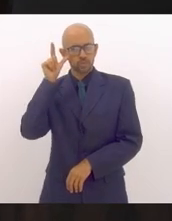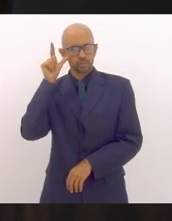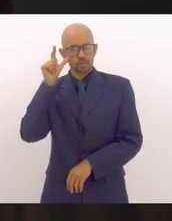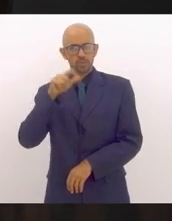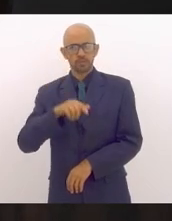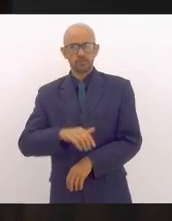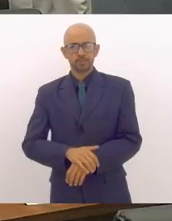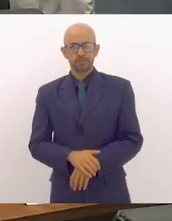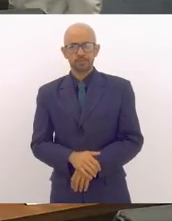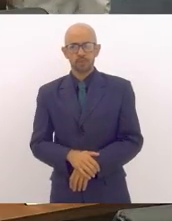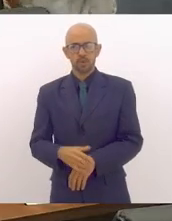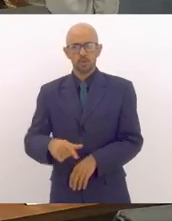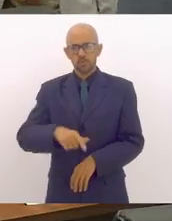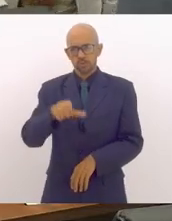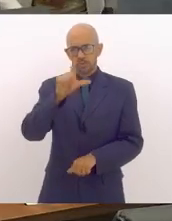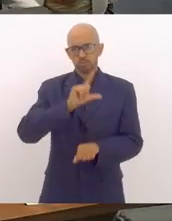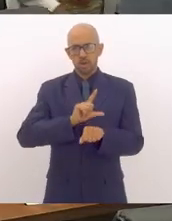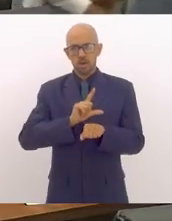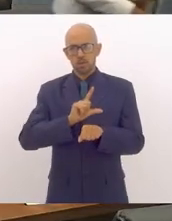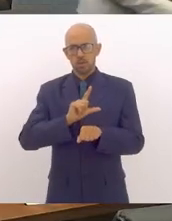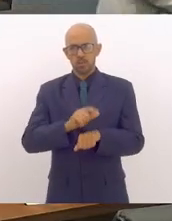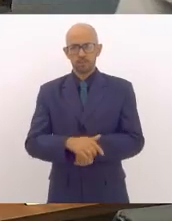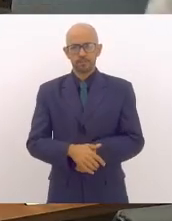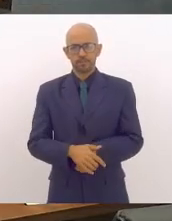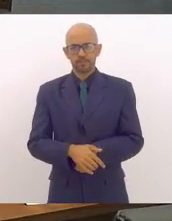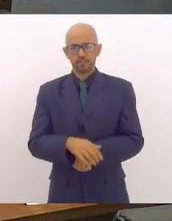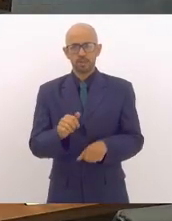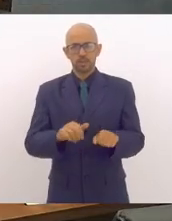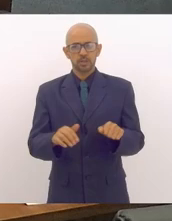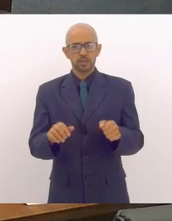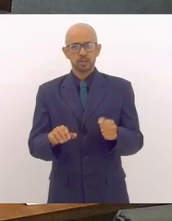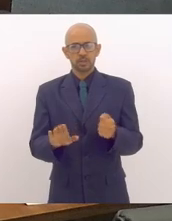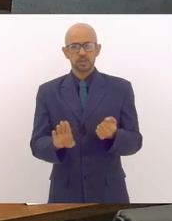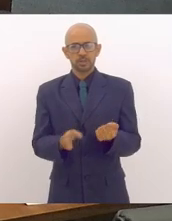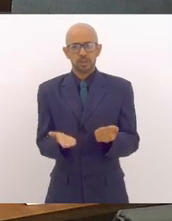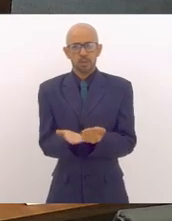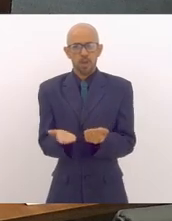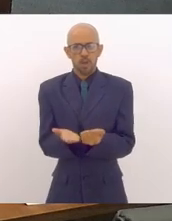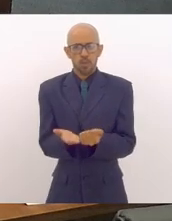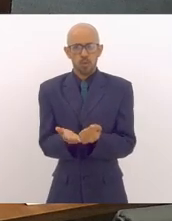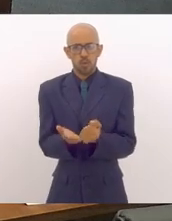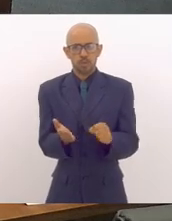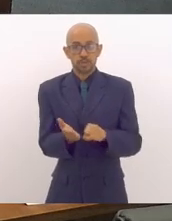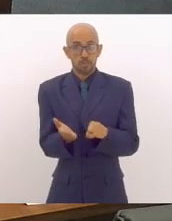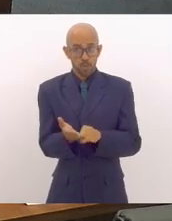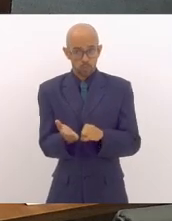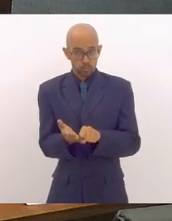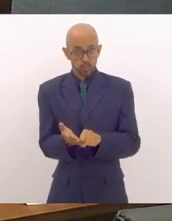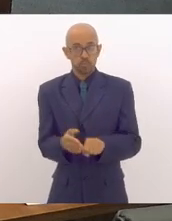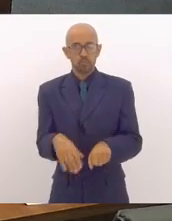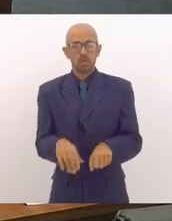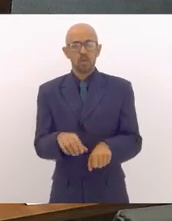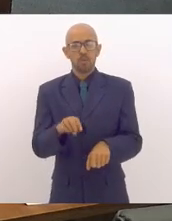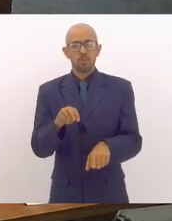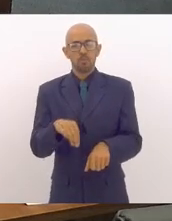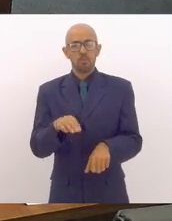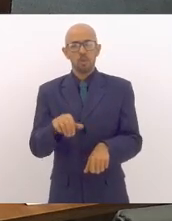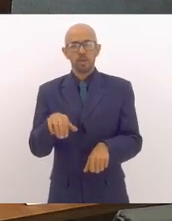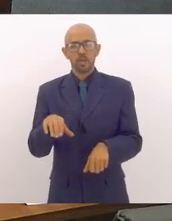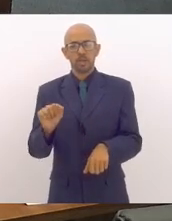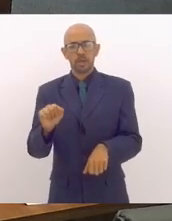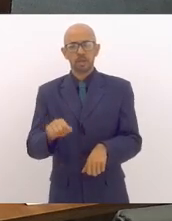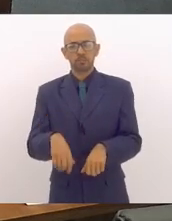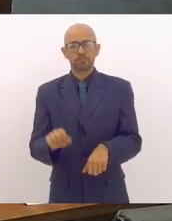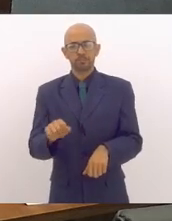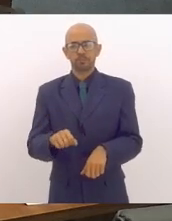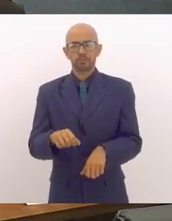deputado Luiz Paulo, deputado Samuel Malafaia, deputada Mônica, deputado Valdo